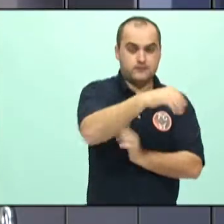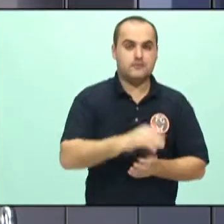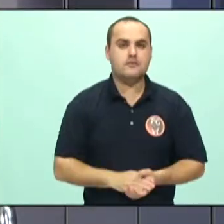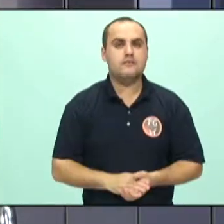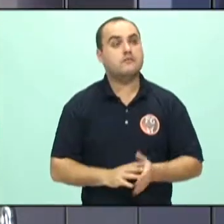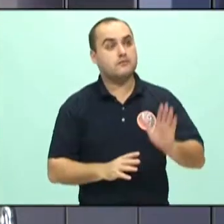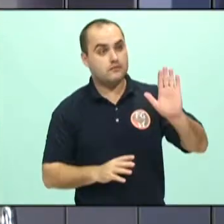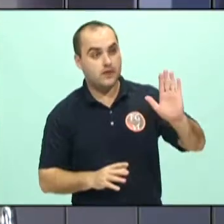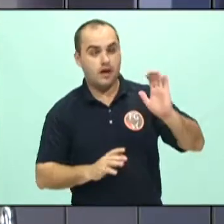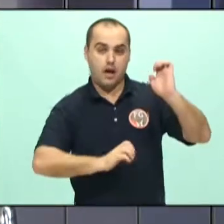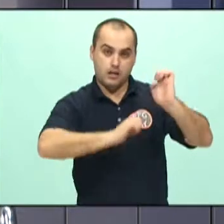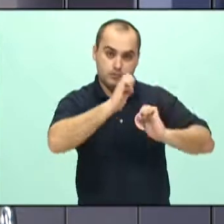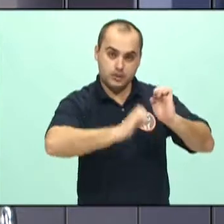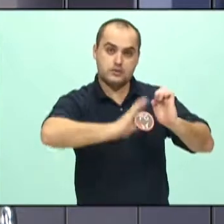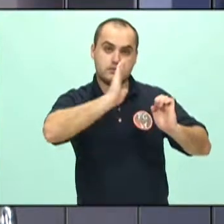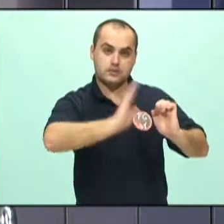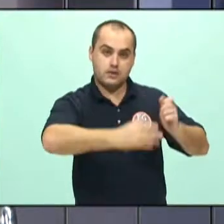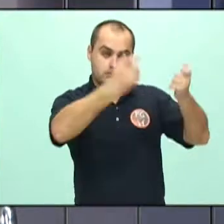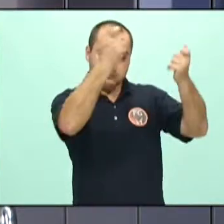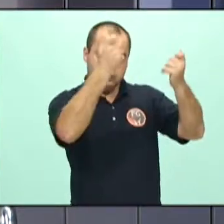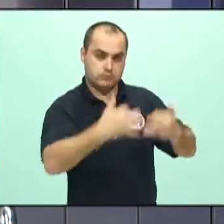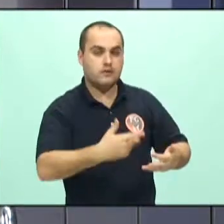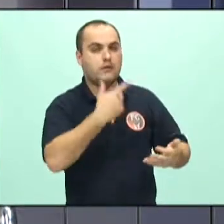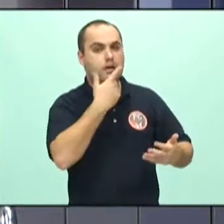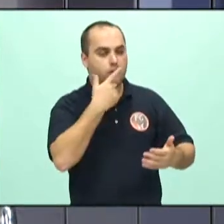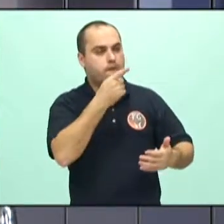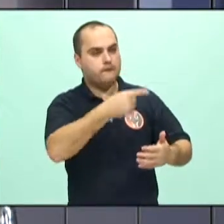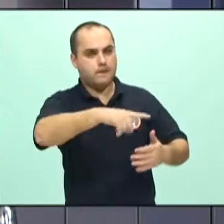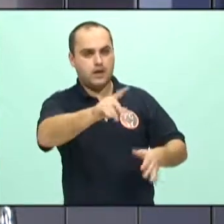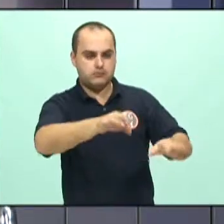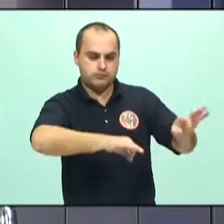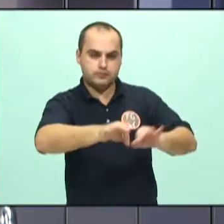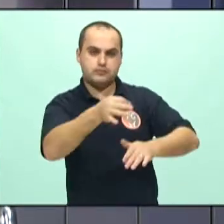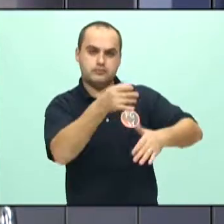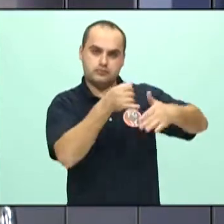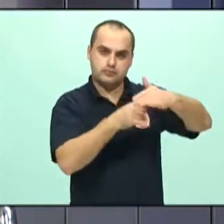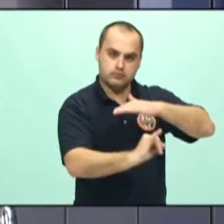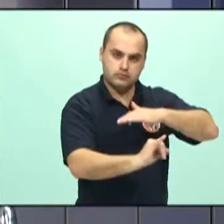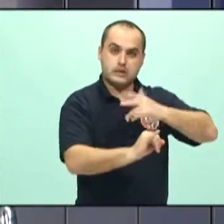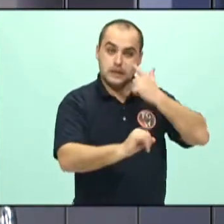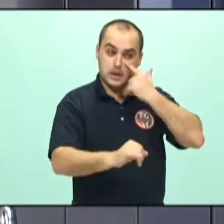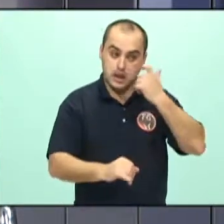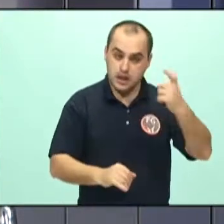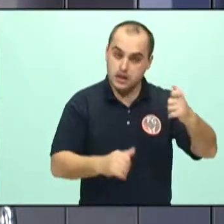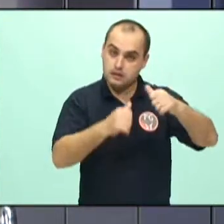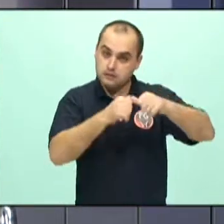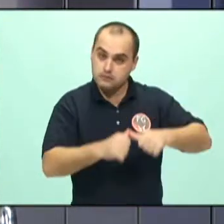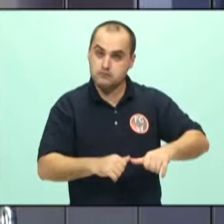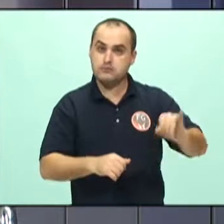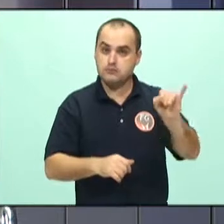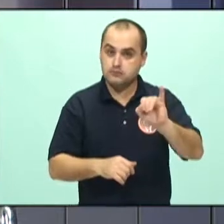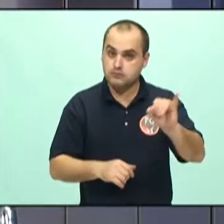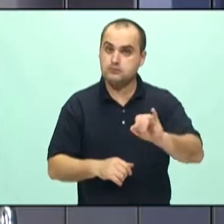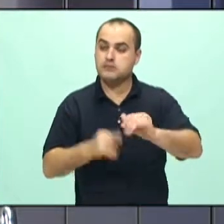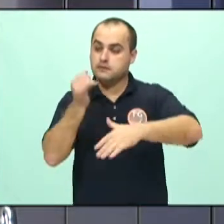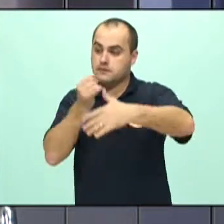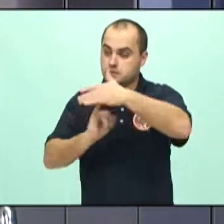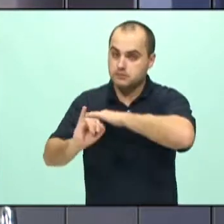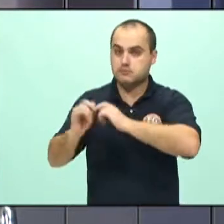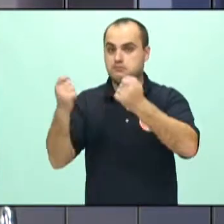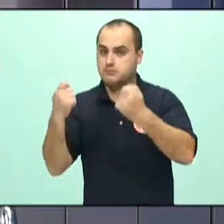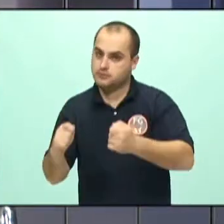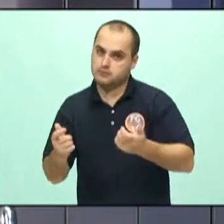sinalizou, já nos apresentou, inclusive, planos de investimentos, né? Os interesses dela em permanecer em Itajaí e dos investimentos que são necessários, como,